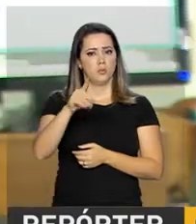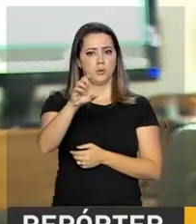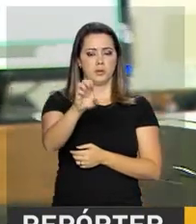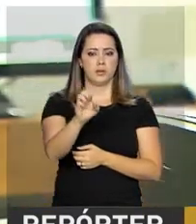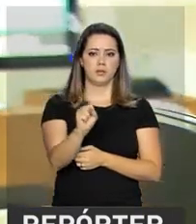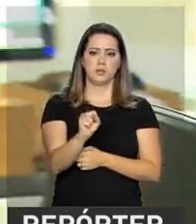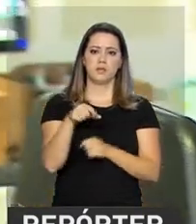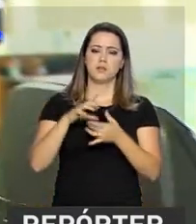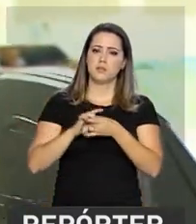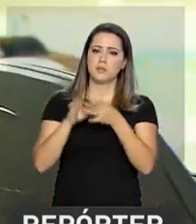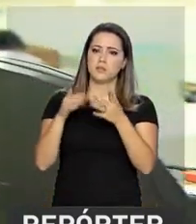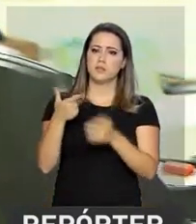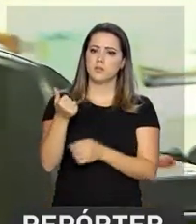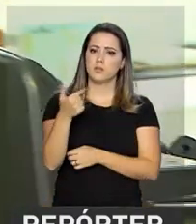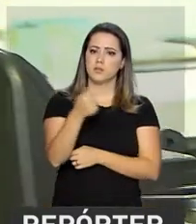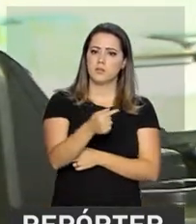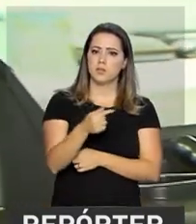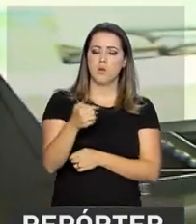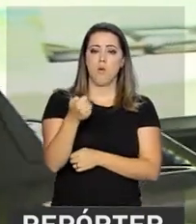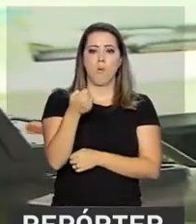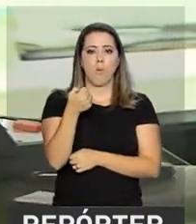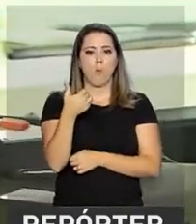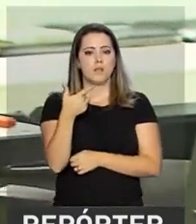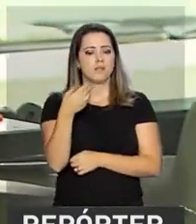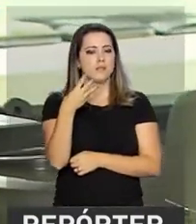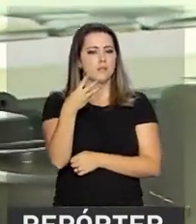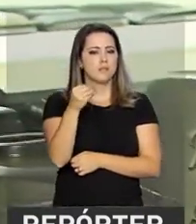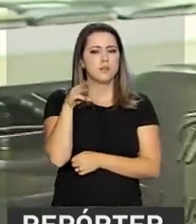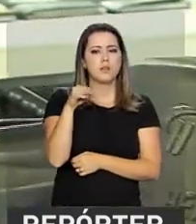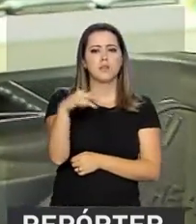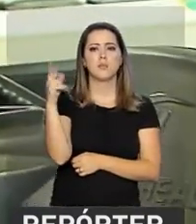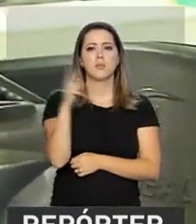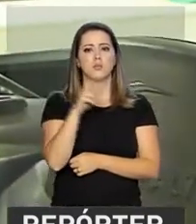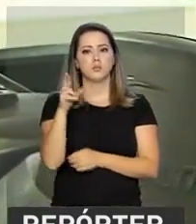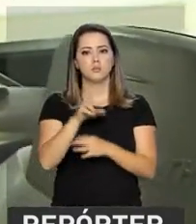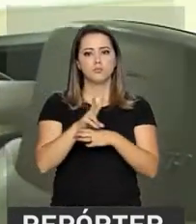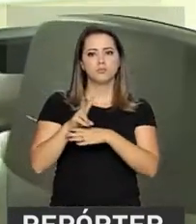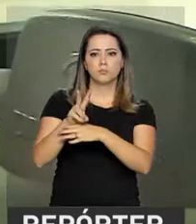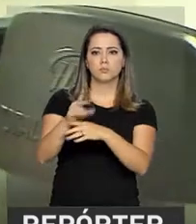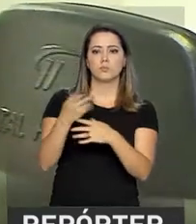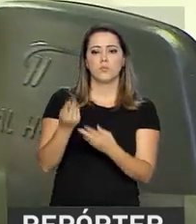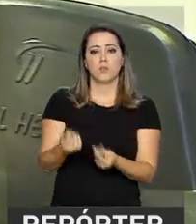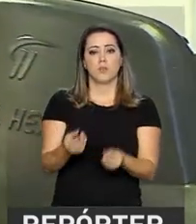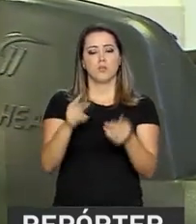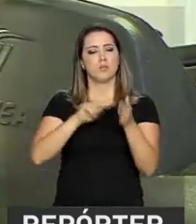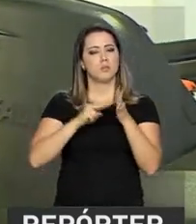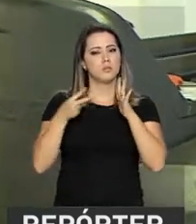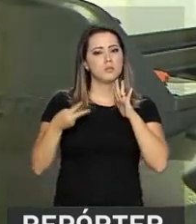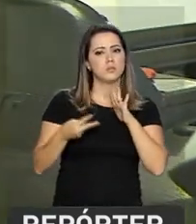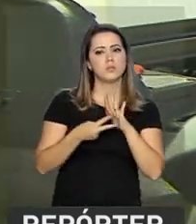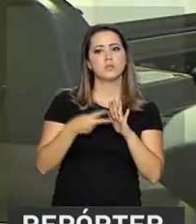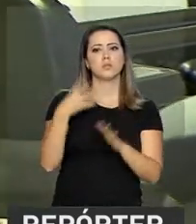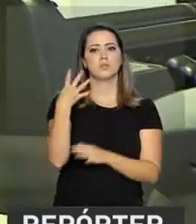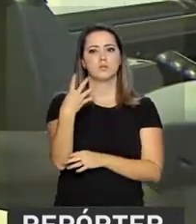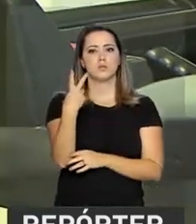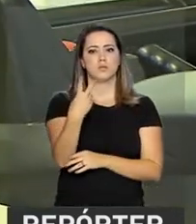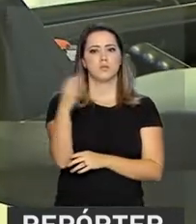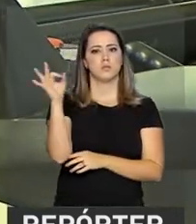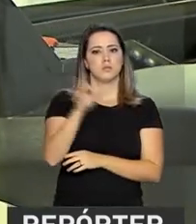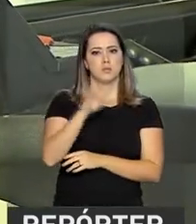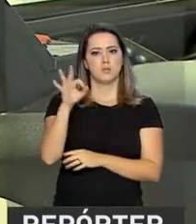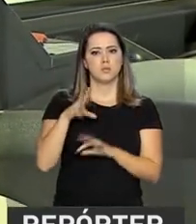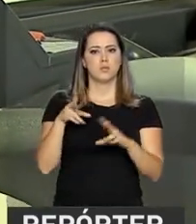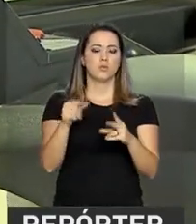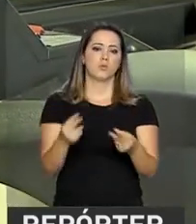em 2017 quase 30 bilhões de reais em financiamentos. O valor representa 42%